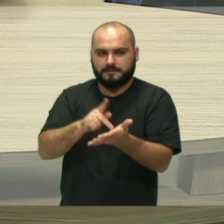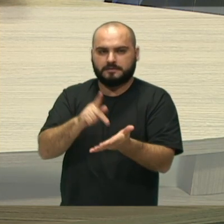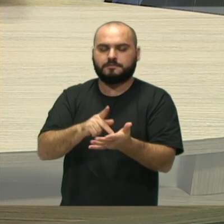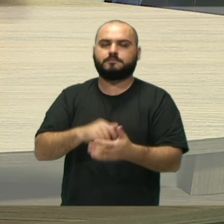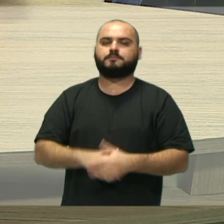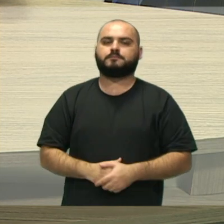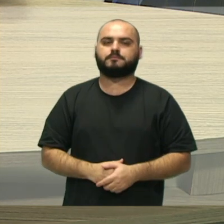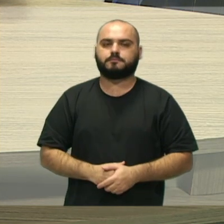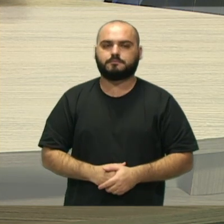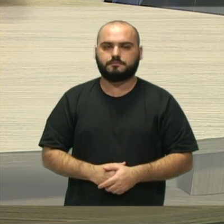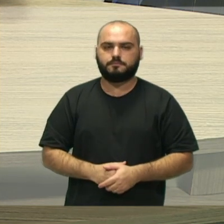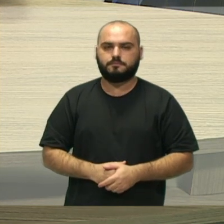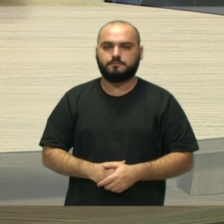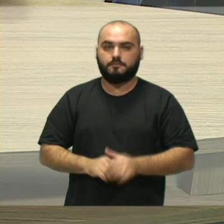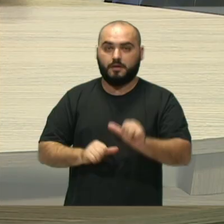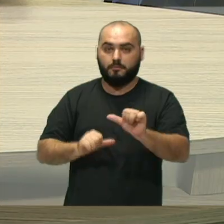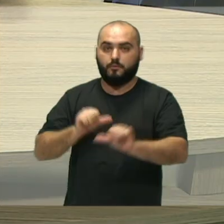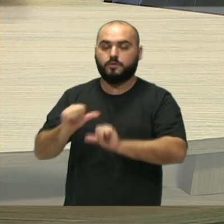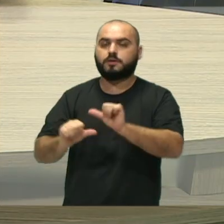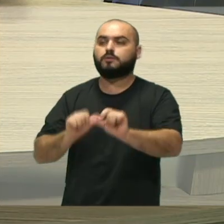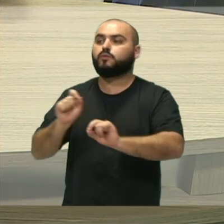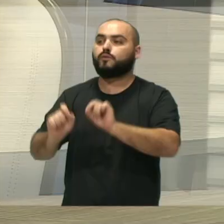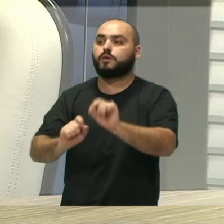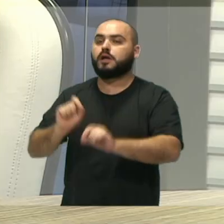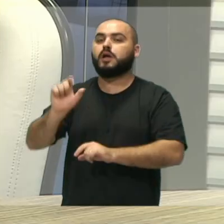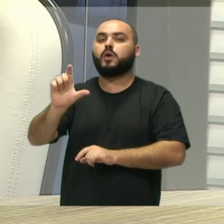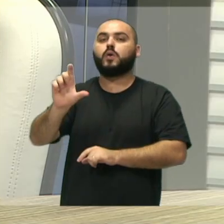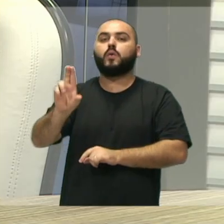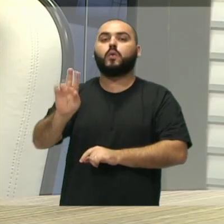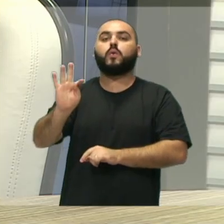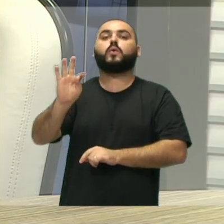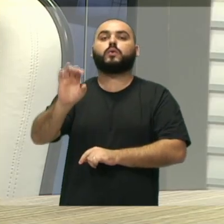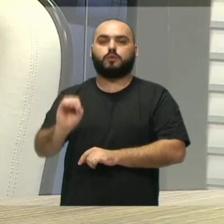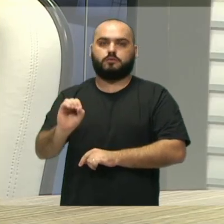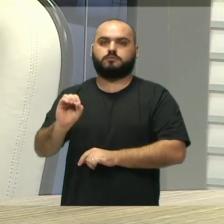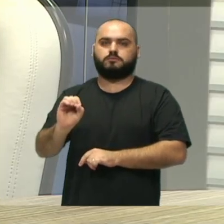mudança até do luto, né? Muitas pessoas já